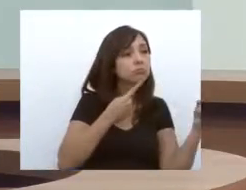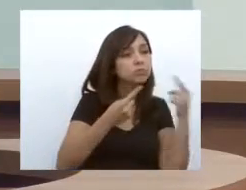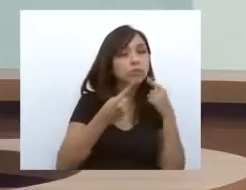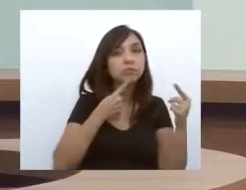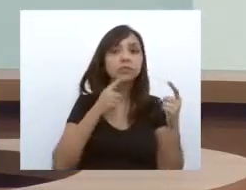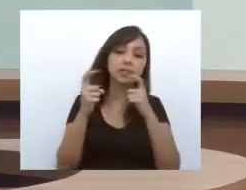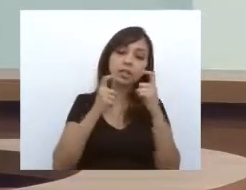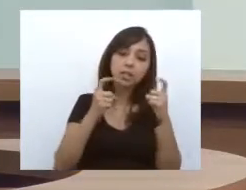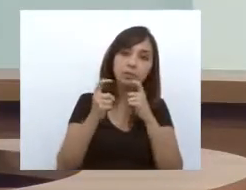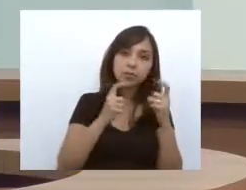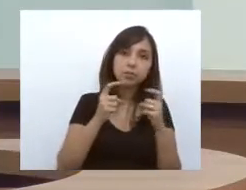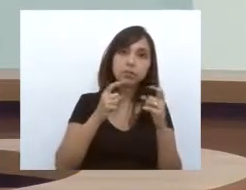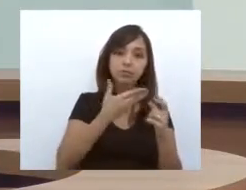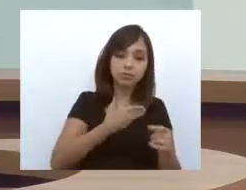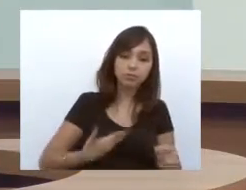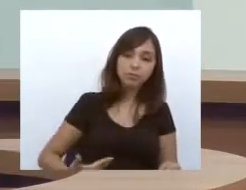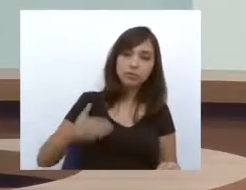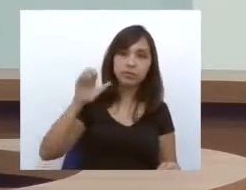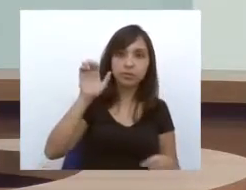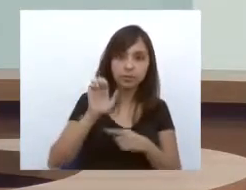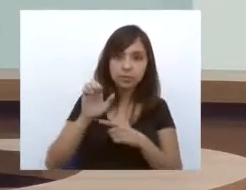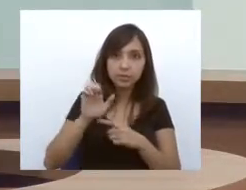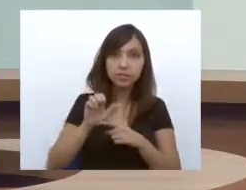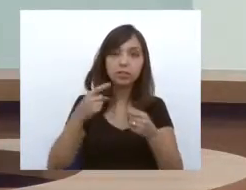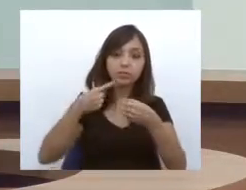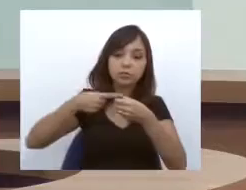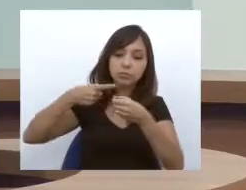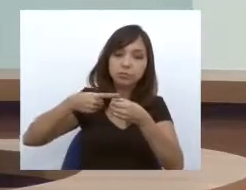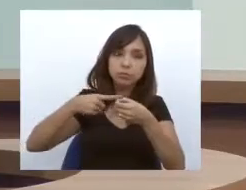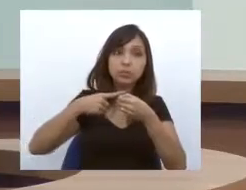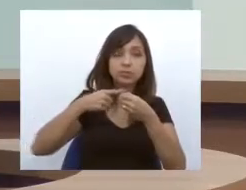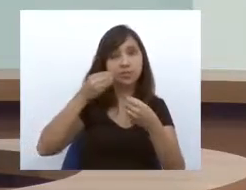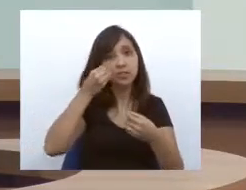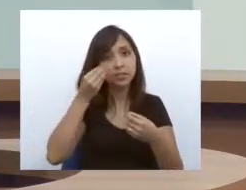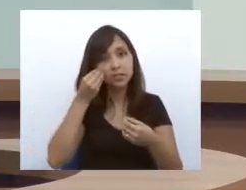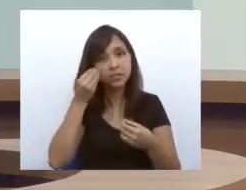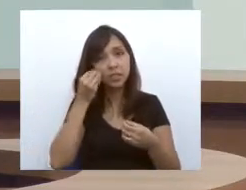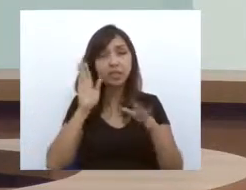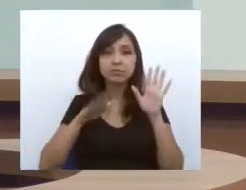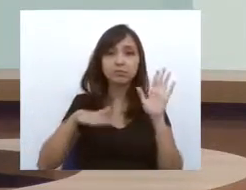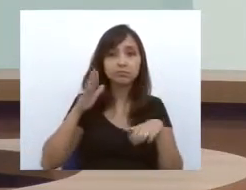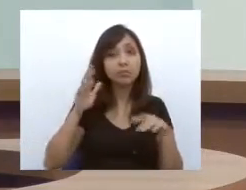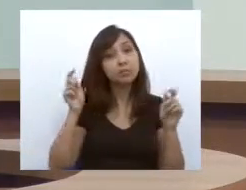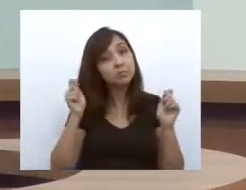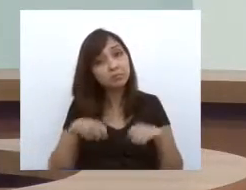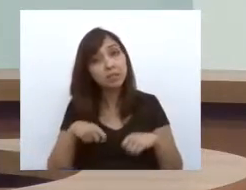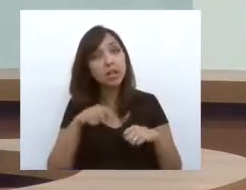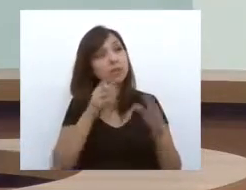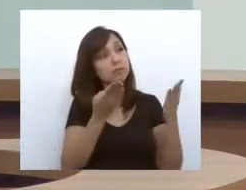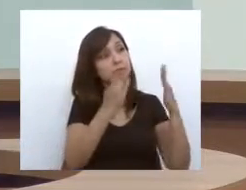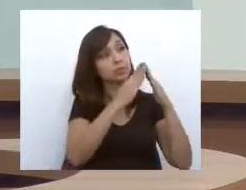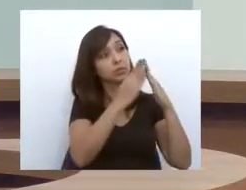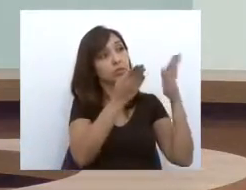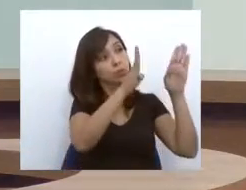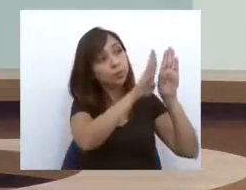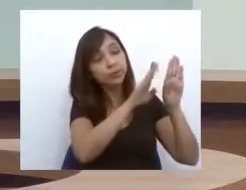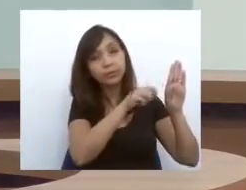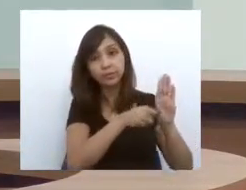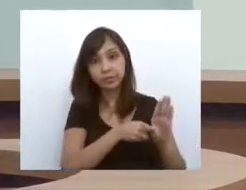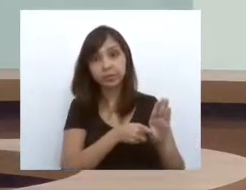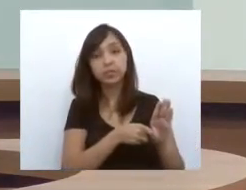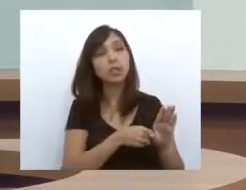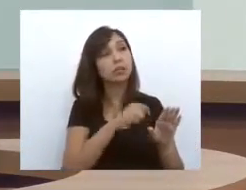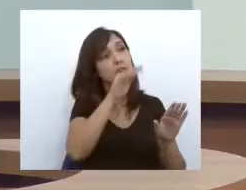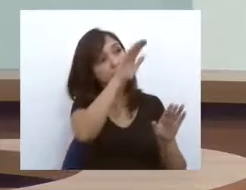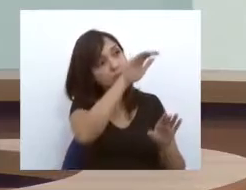uma reunião do estado com o município, para ver a possibilidade, se uma outra escola fechar, de